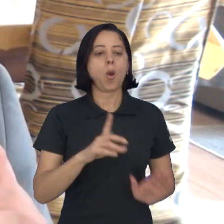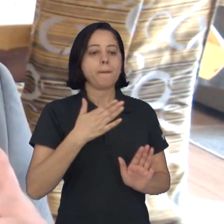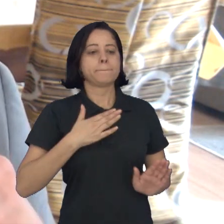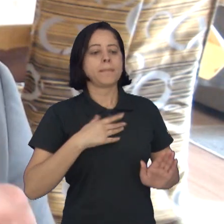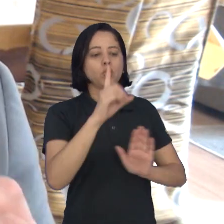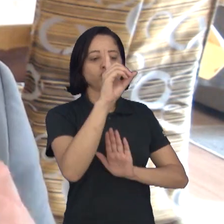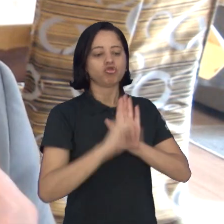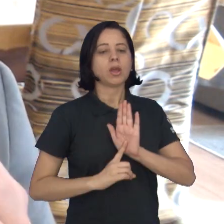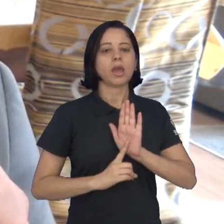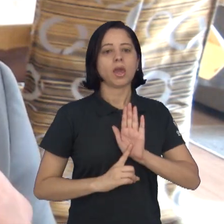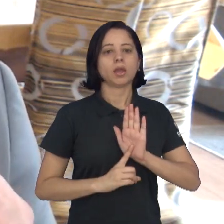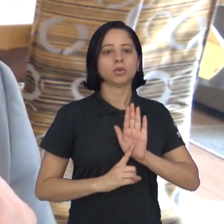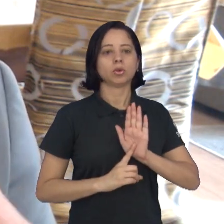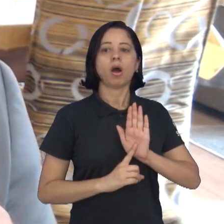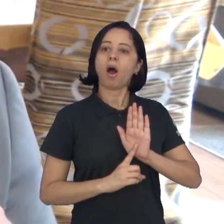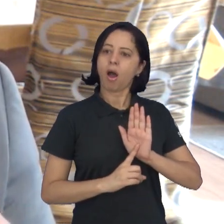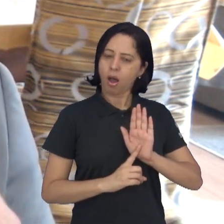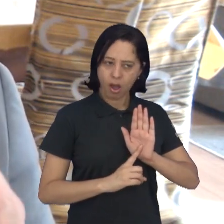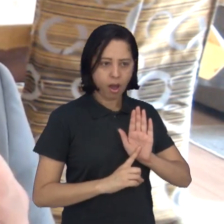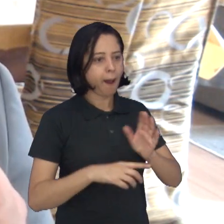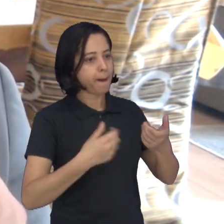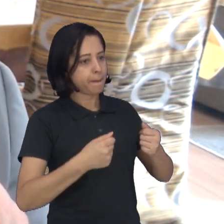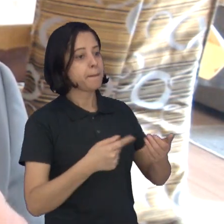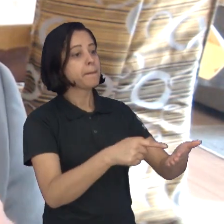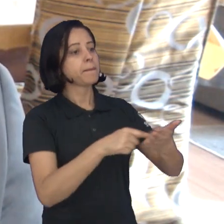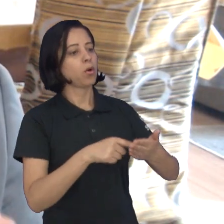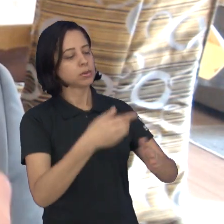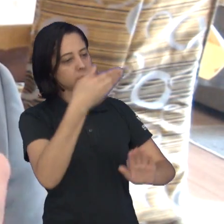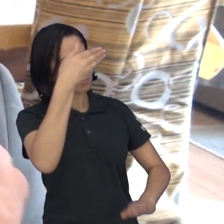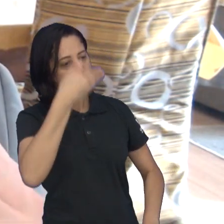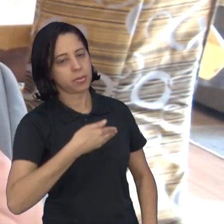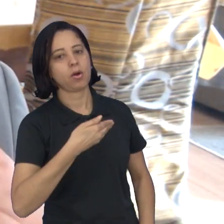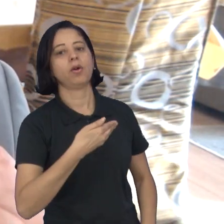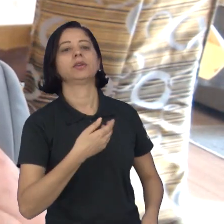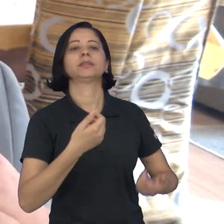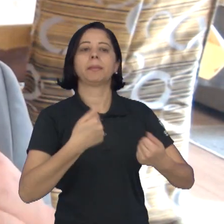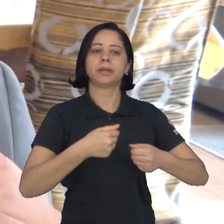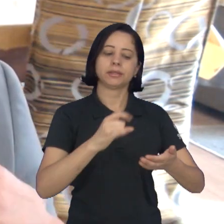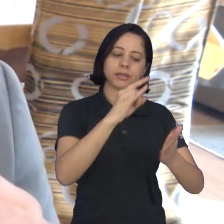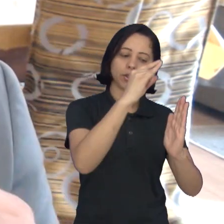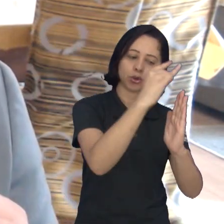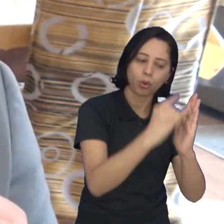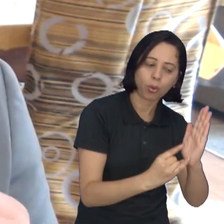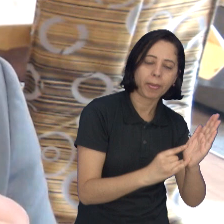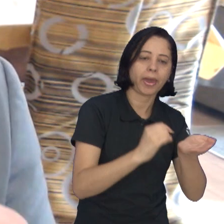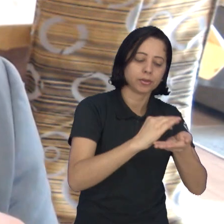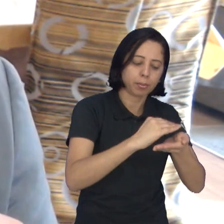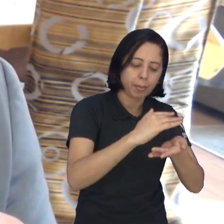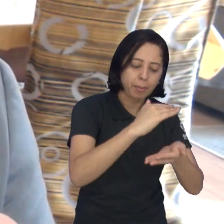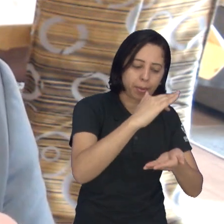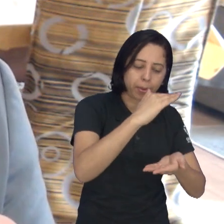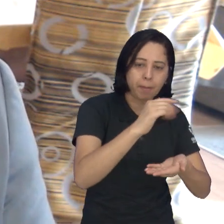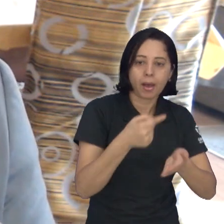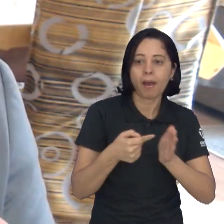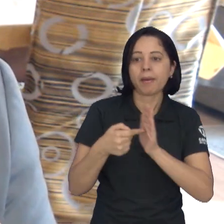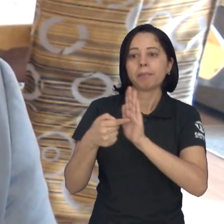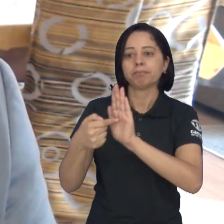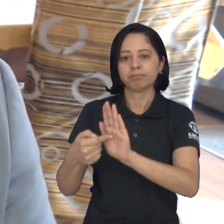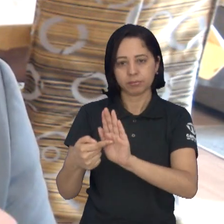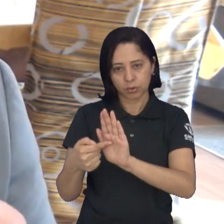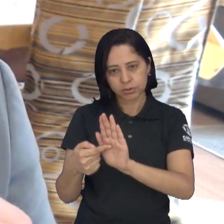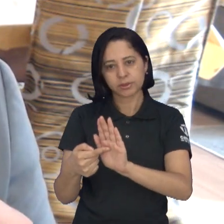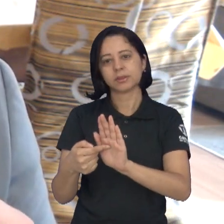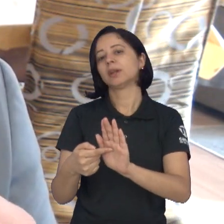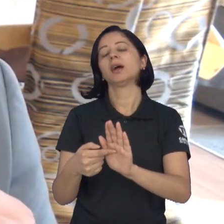seu direito constitutivo. Então, a pessoa tem que juntar provas, tem que